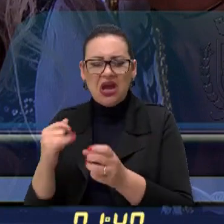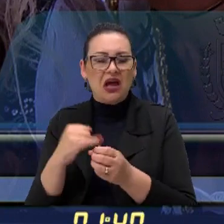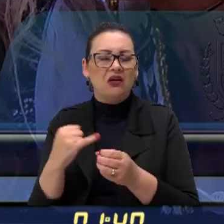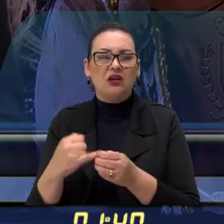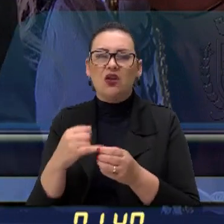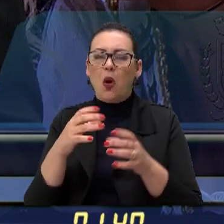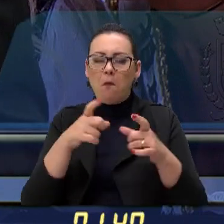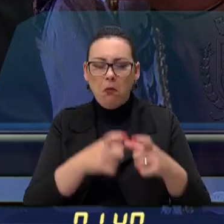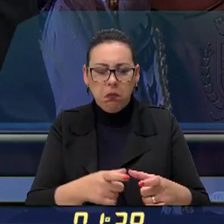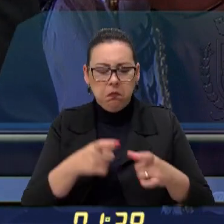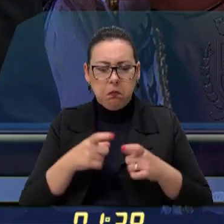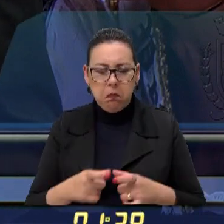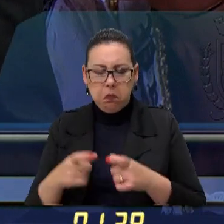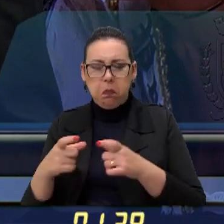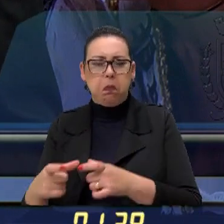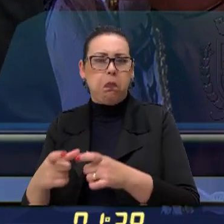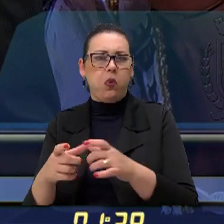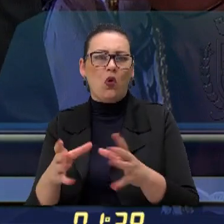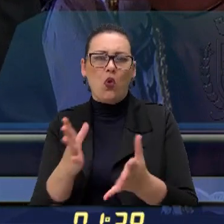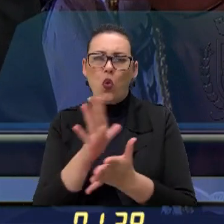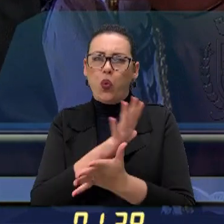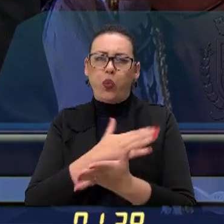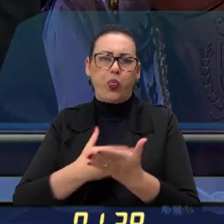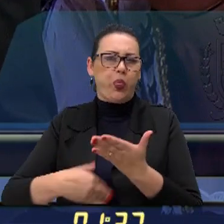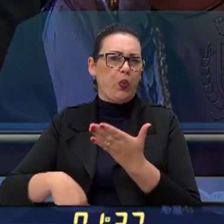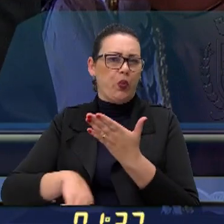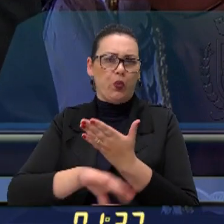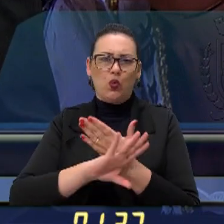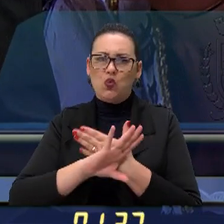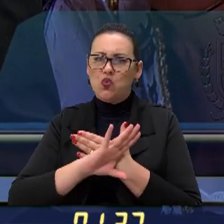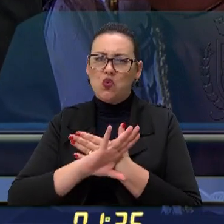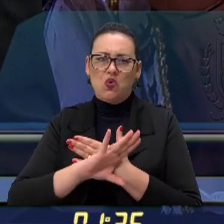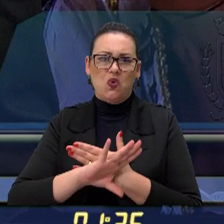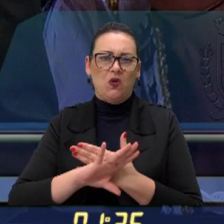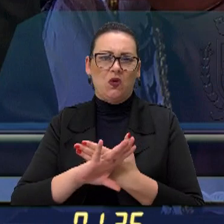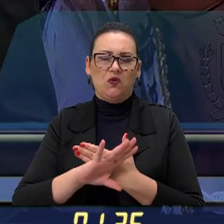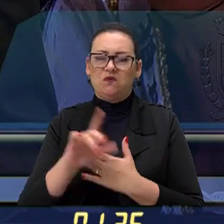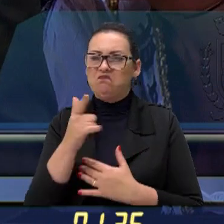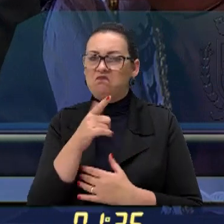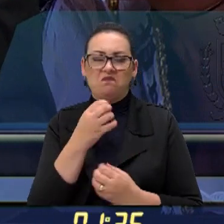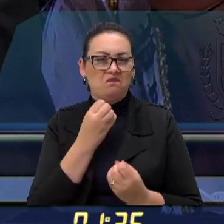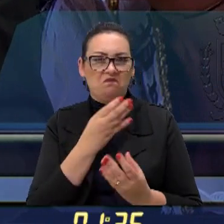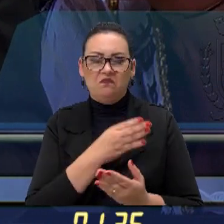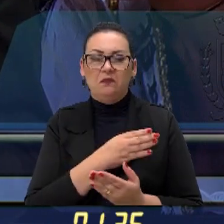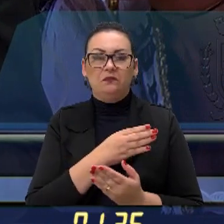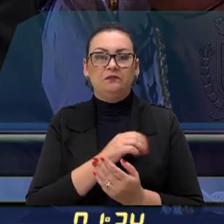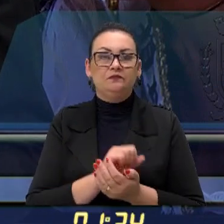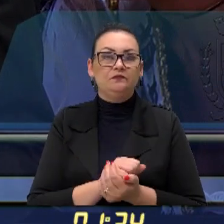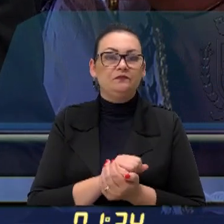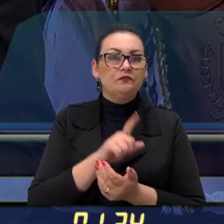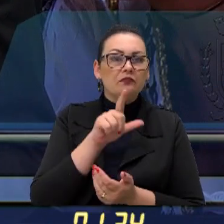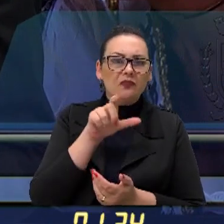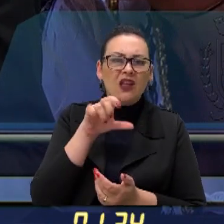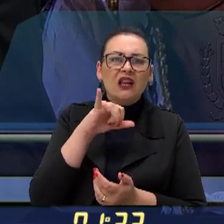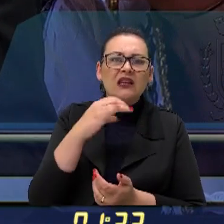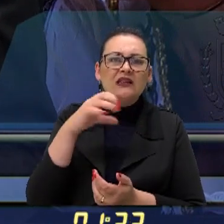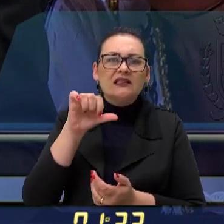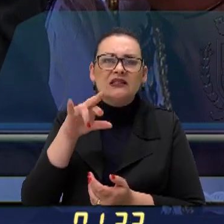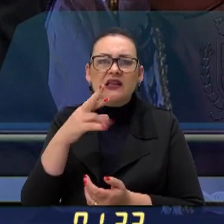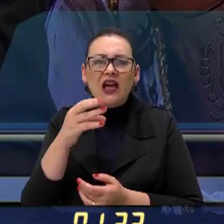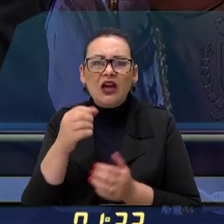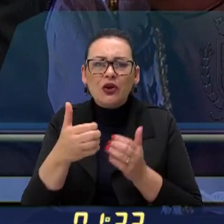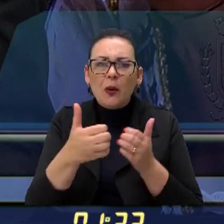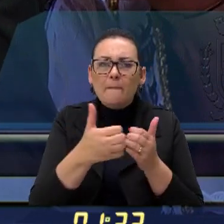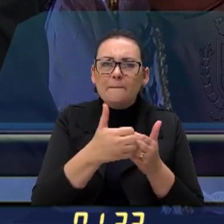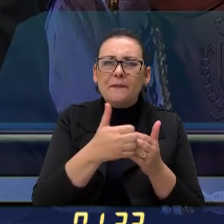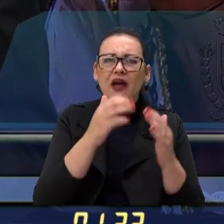vai ali para o Seival, aliás, ali, quem vai ali para a tua chácara ali, sério, fui esses dias ali perto